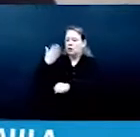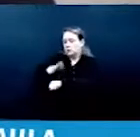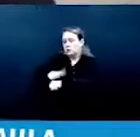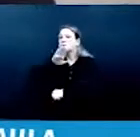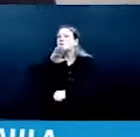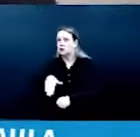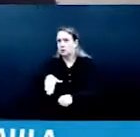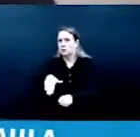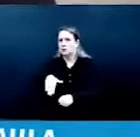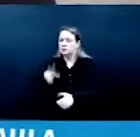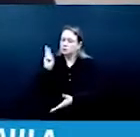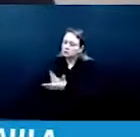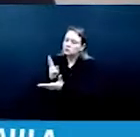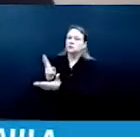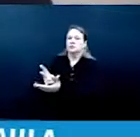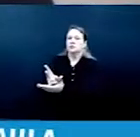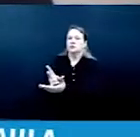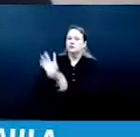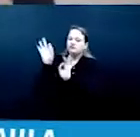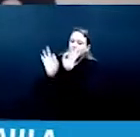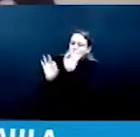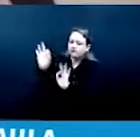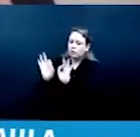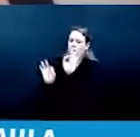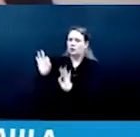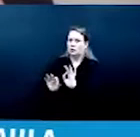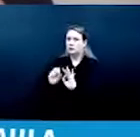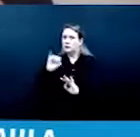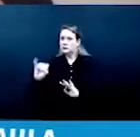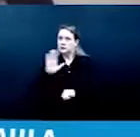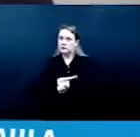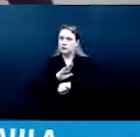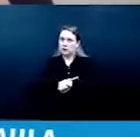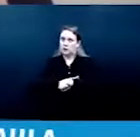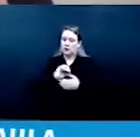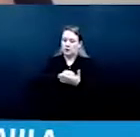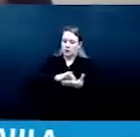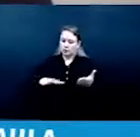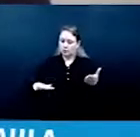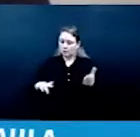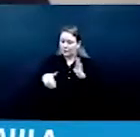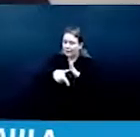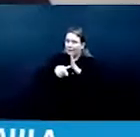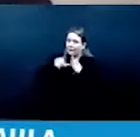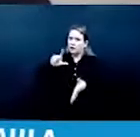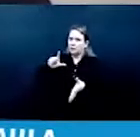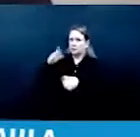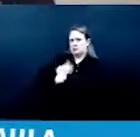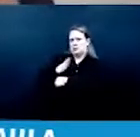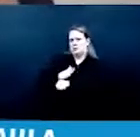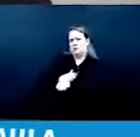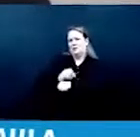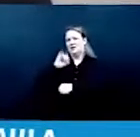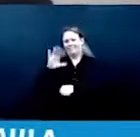aí a gente tinha uma programação que, se desse tempo, eu fazia as tarefas antes do treino, se não